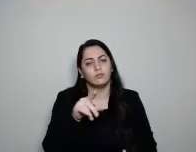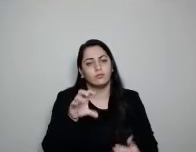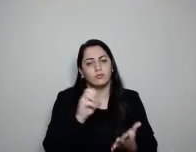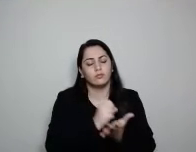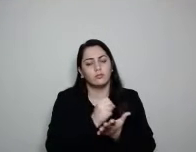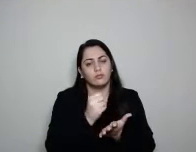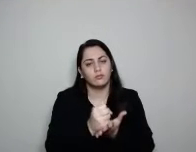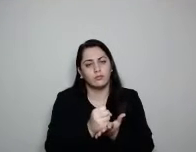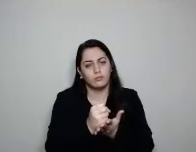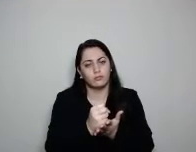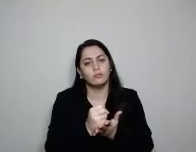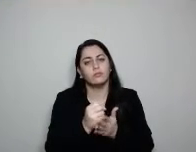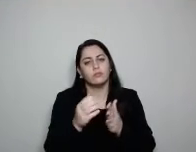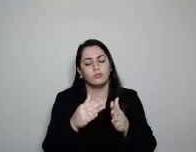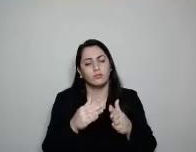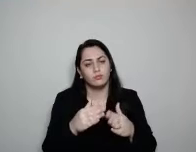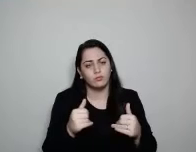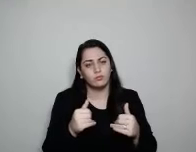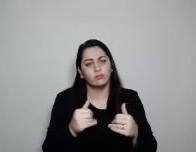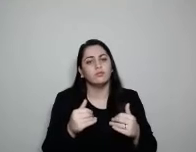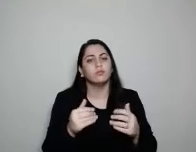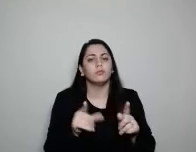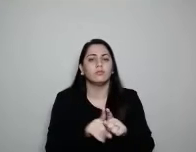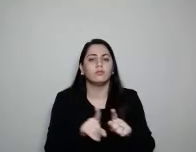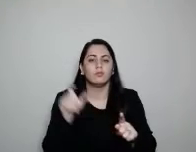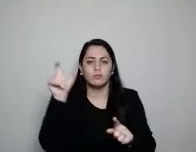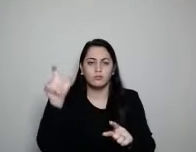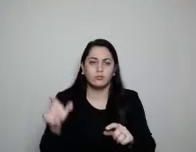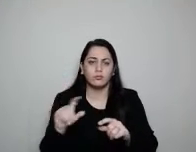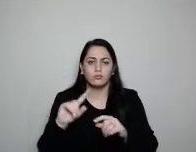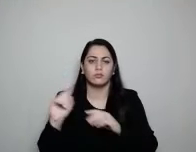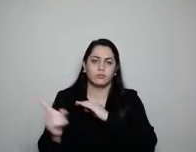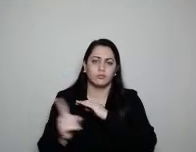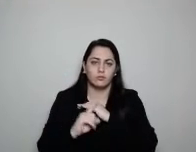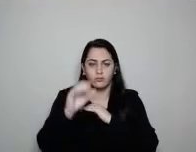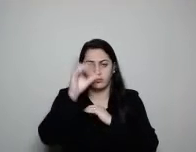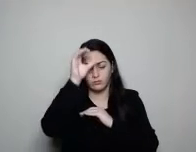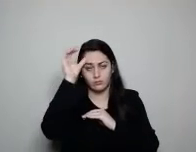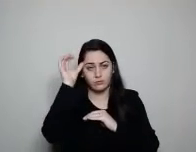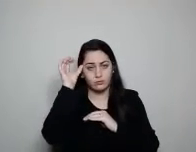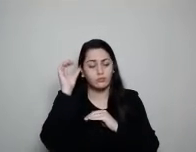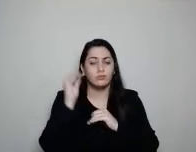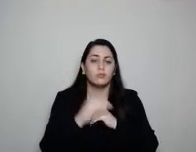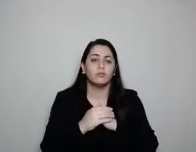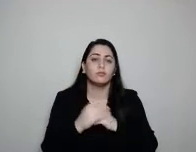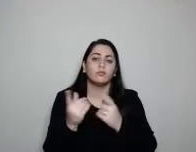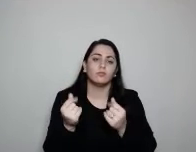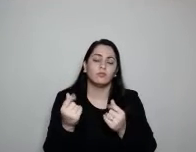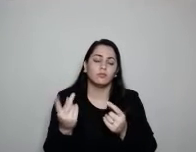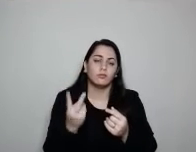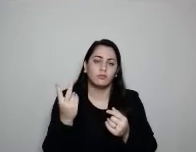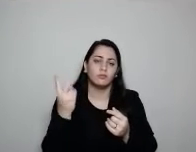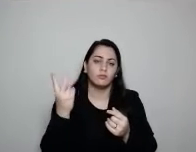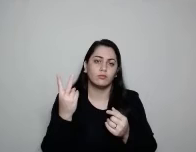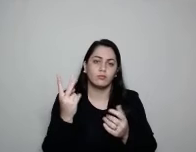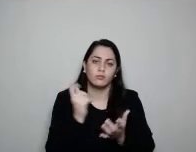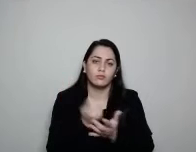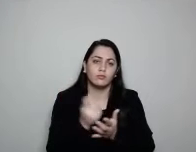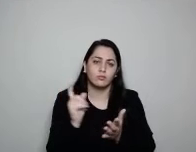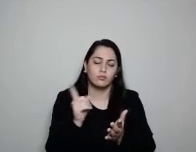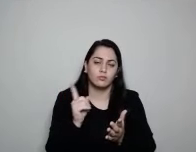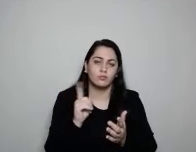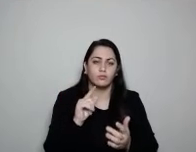documentos. Apelação civil do consumidor, viabilidade de compensação de valores em aberto, método linear ponderado Gauss, não